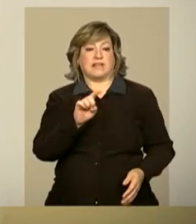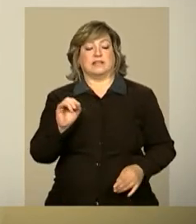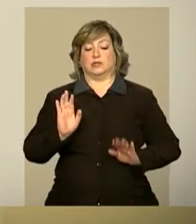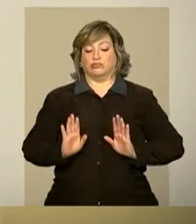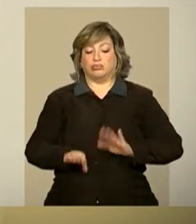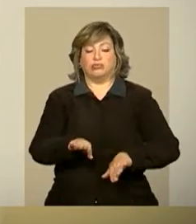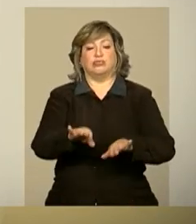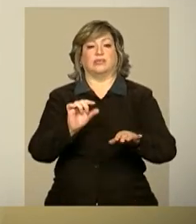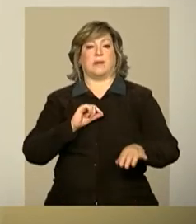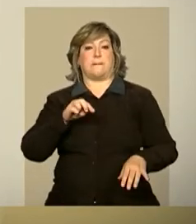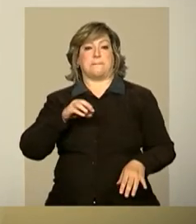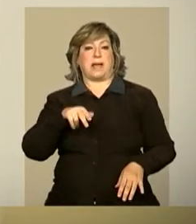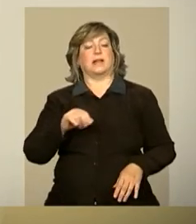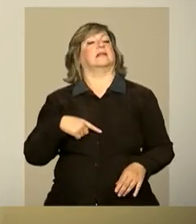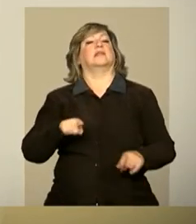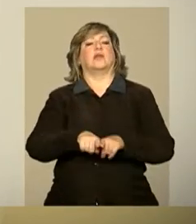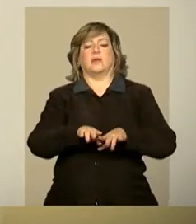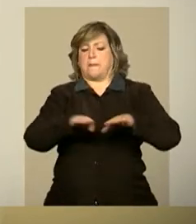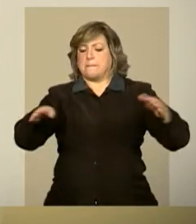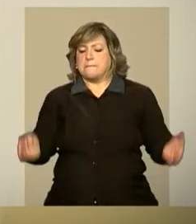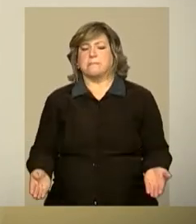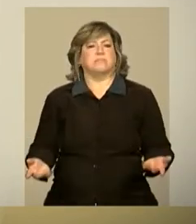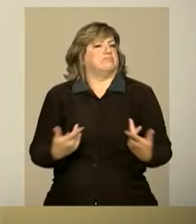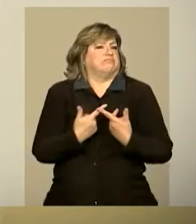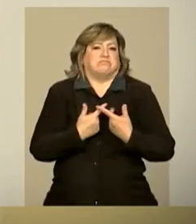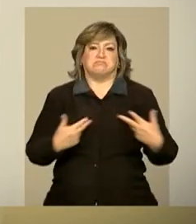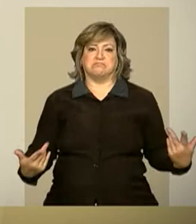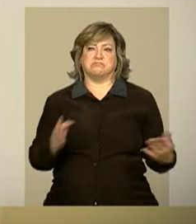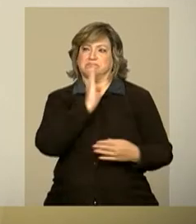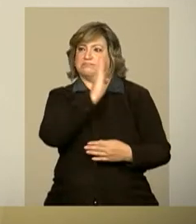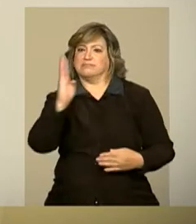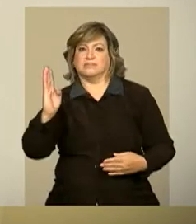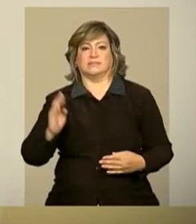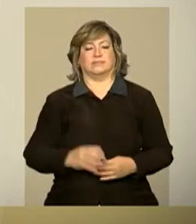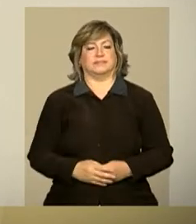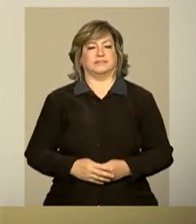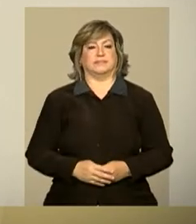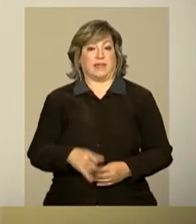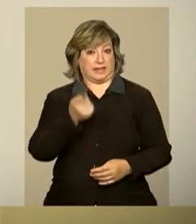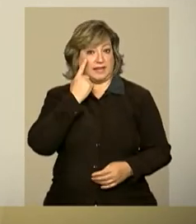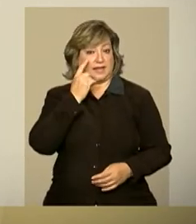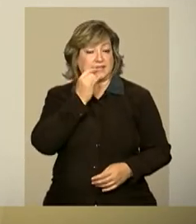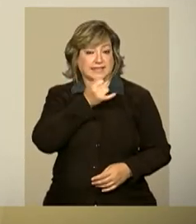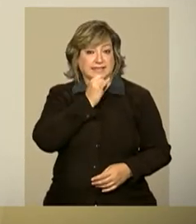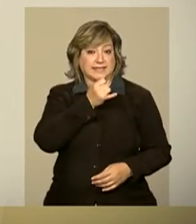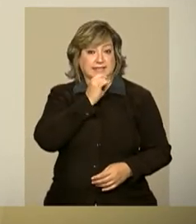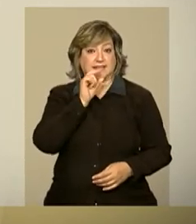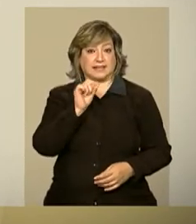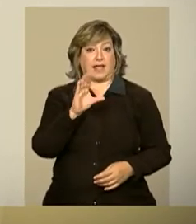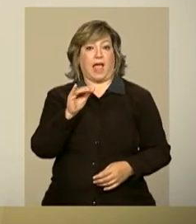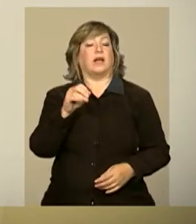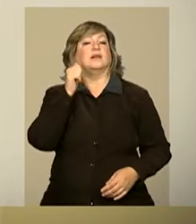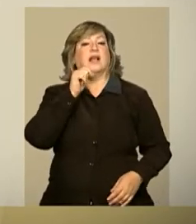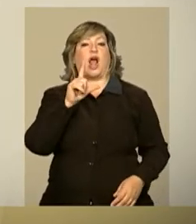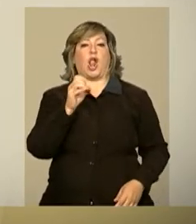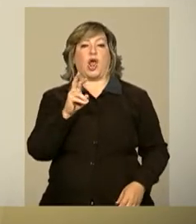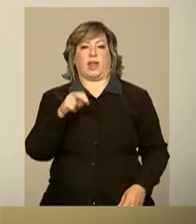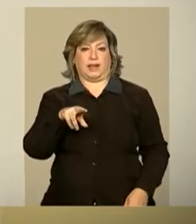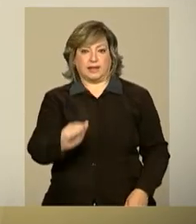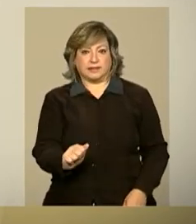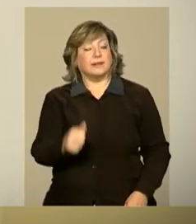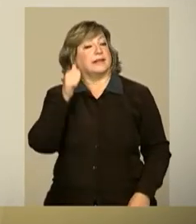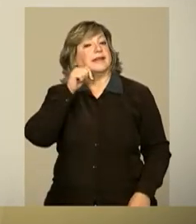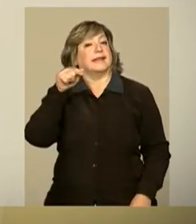um computador balcões prateleiras e muito mais Luciano Veja por exemplo o caso da Lorena adega